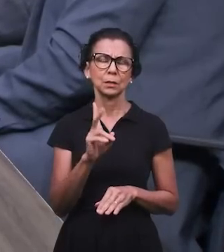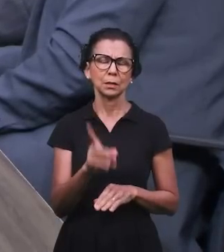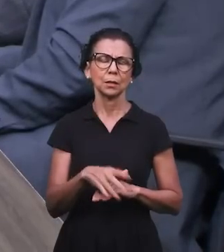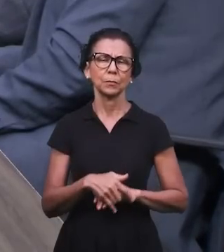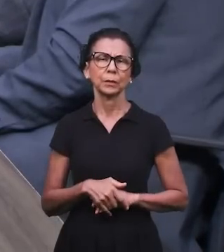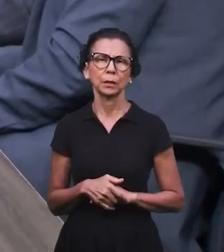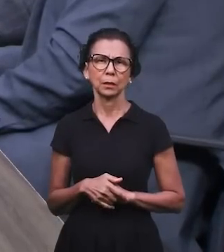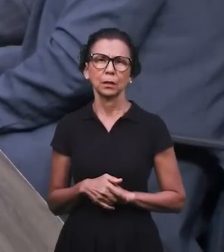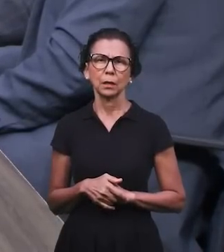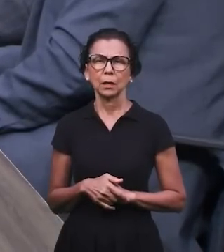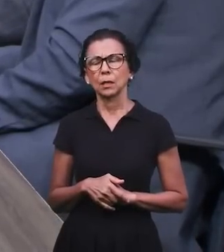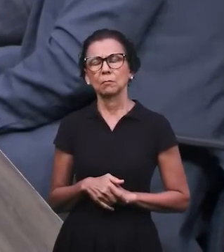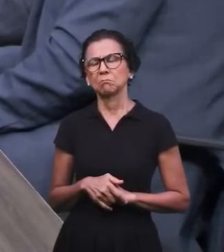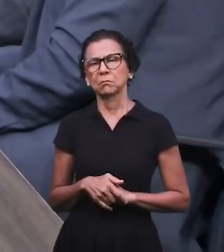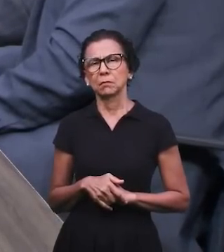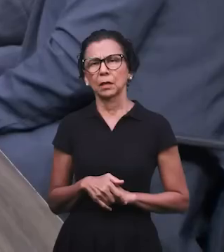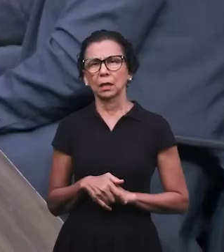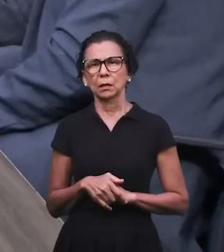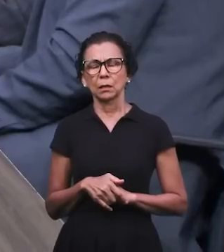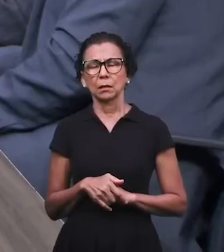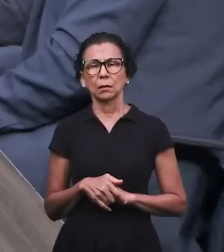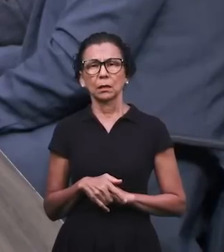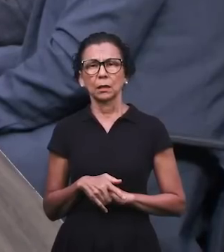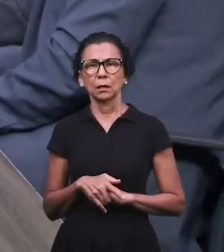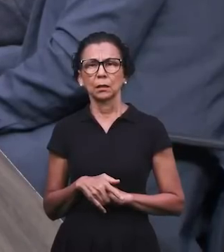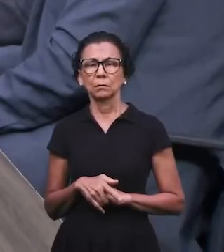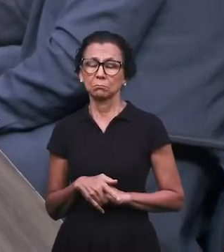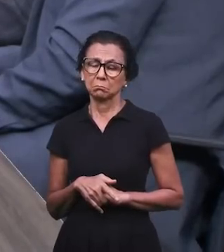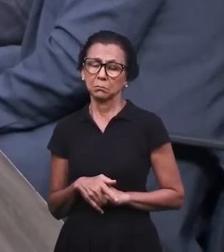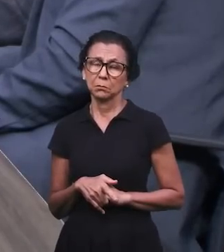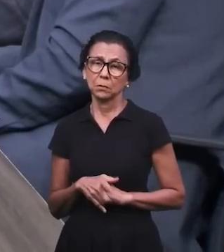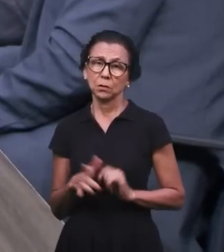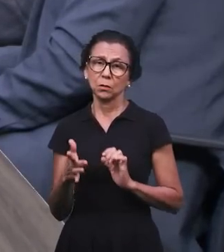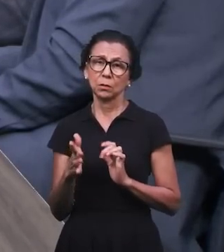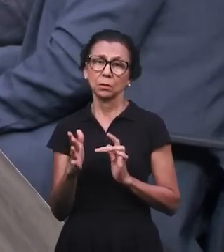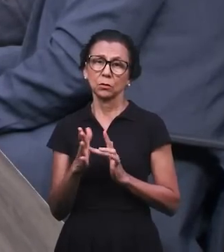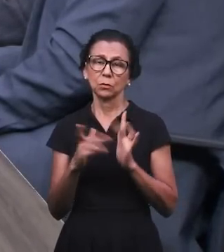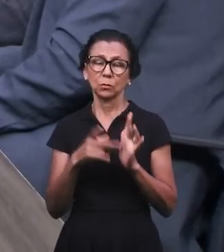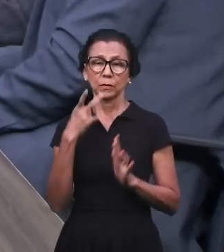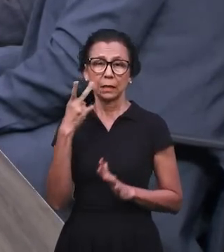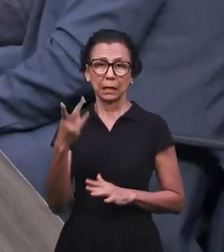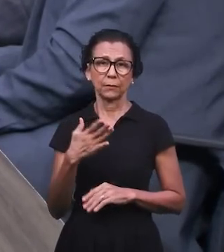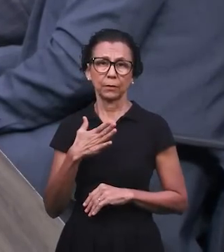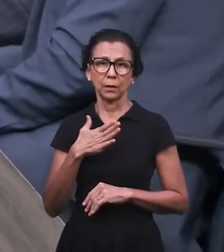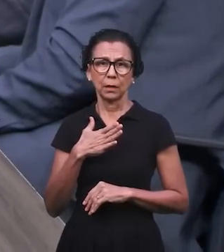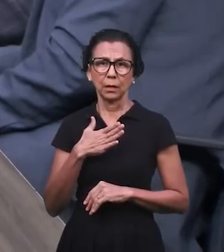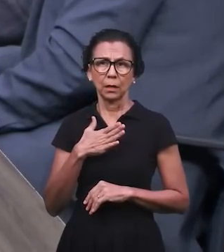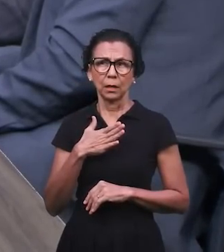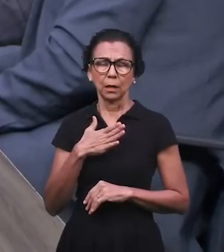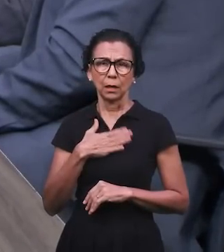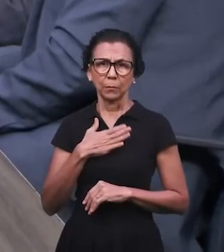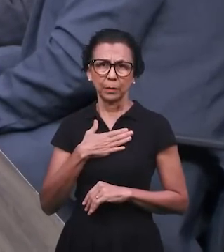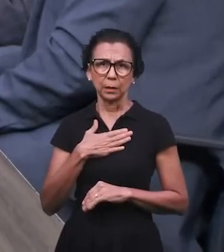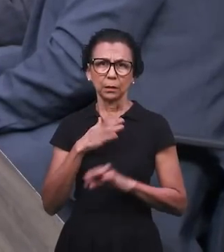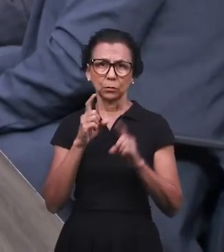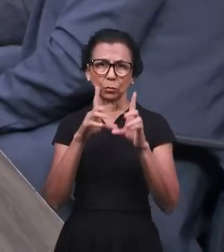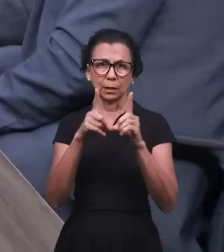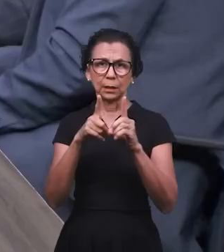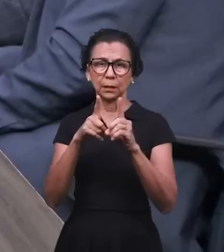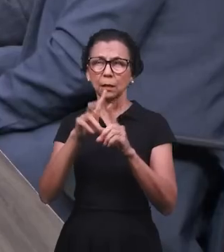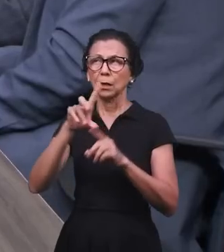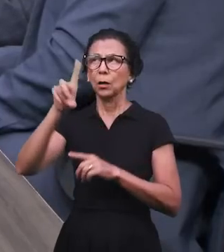falava: a minha doutrina é do Pai. Então ele ensinava, aí ele dizia. Então aqui fala